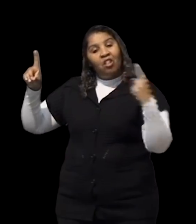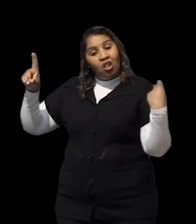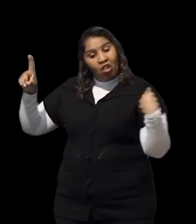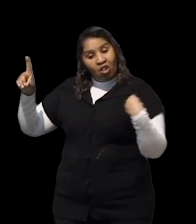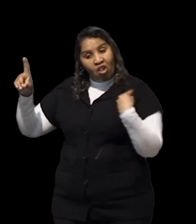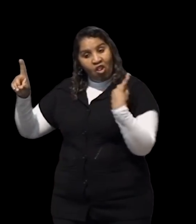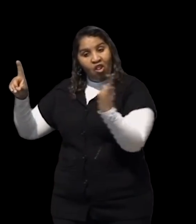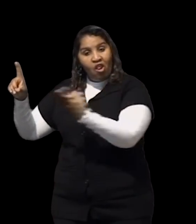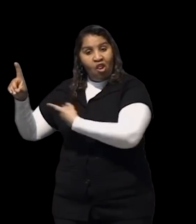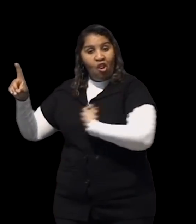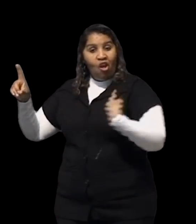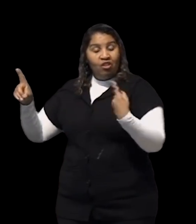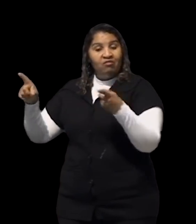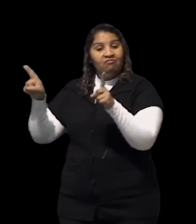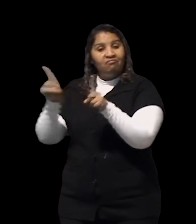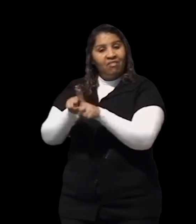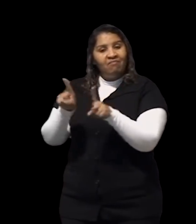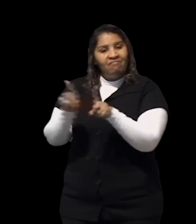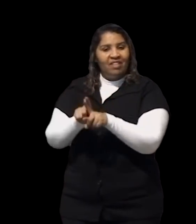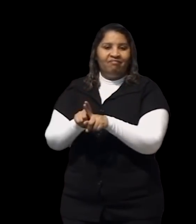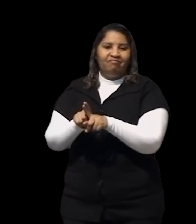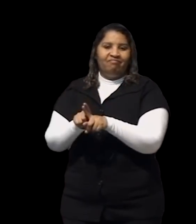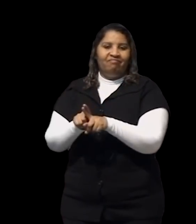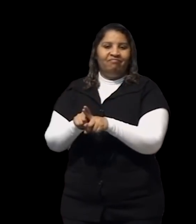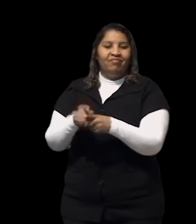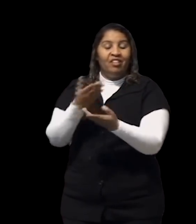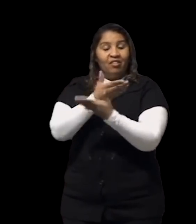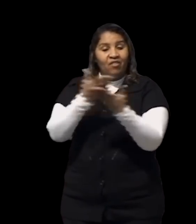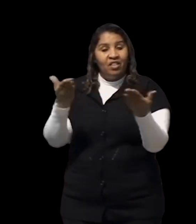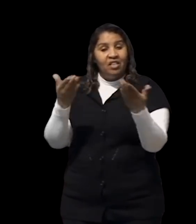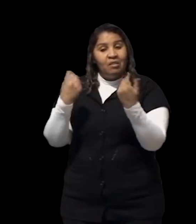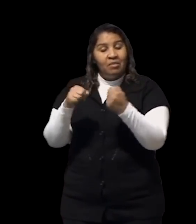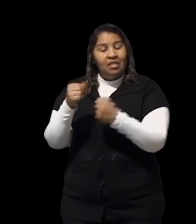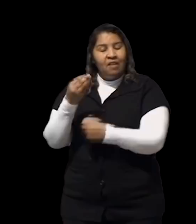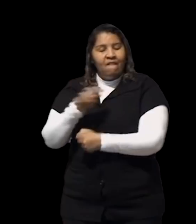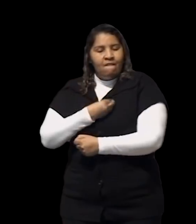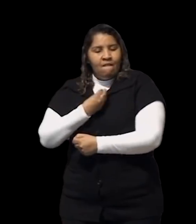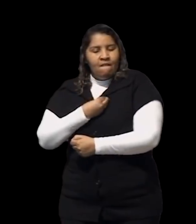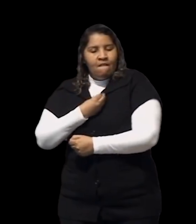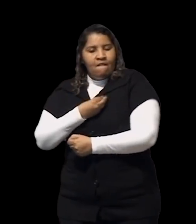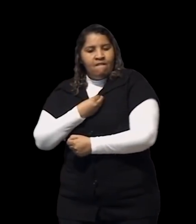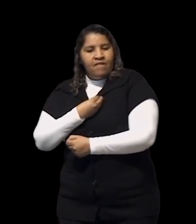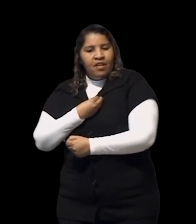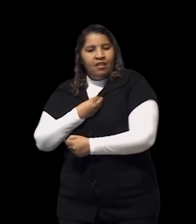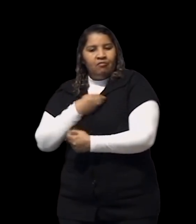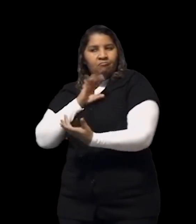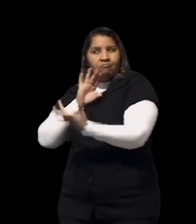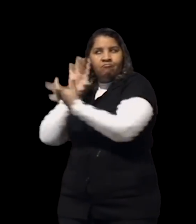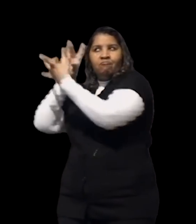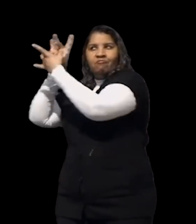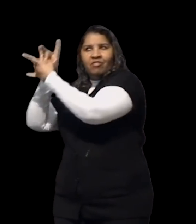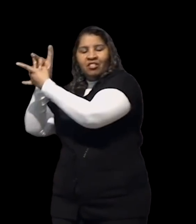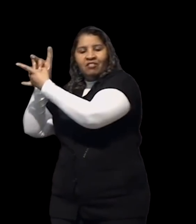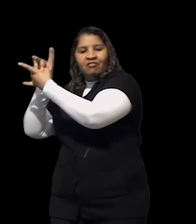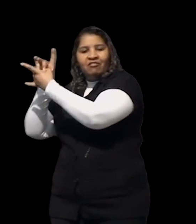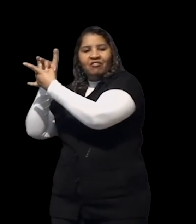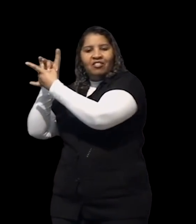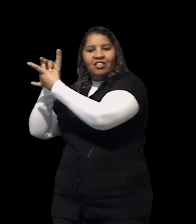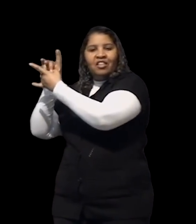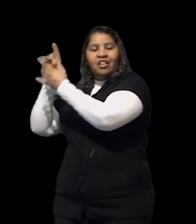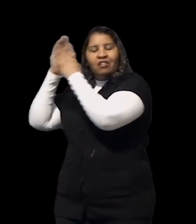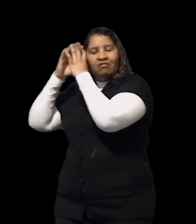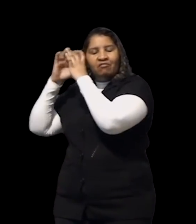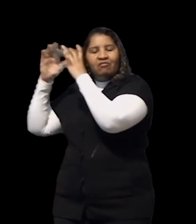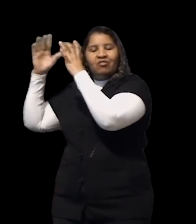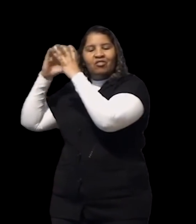você viva plenamente os sonhos do pai para você existe um sonho de Deus para minha vida existe um sonho de Deus para